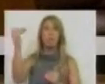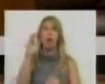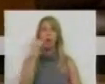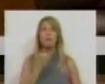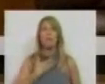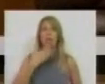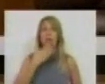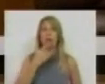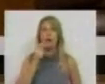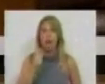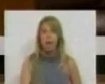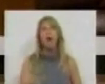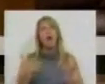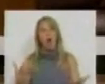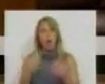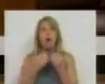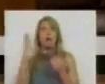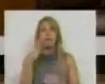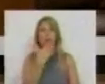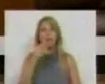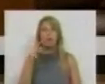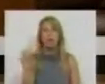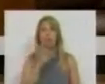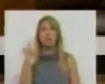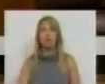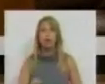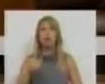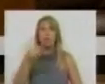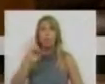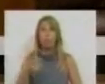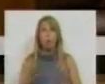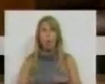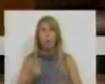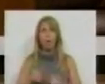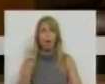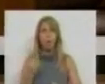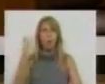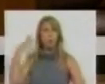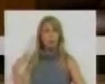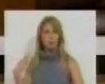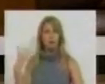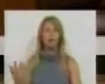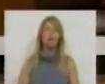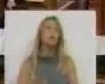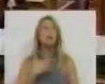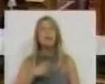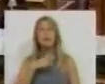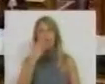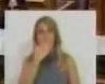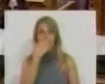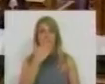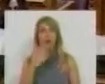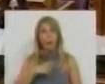neste momento ultrapassa os 130% do PIB, mais do que há 4 anos atrás. E se de facto queremos aprofundar o debate